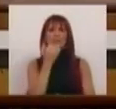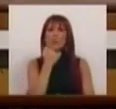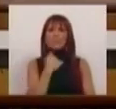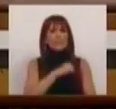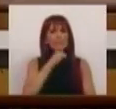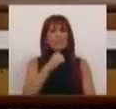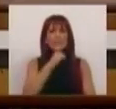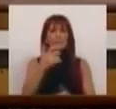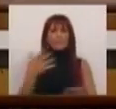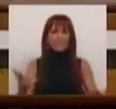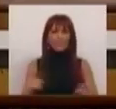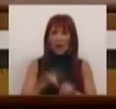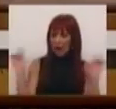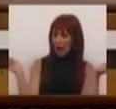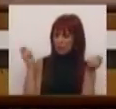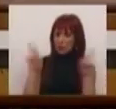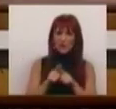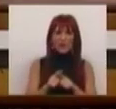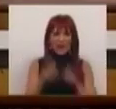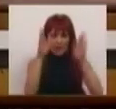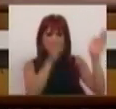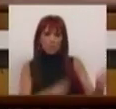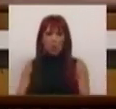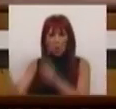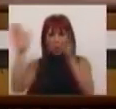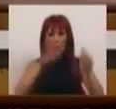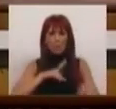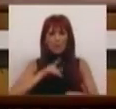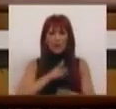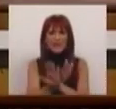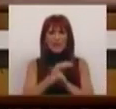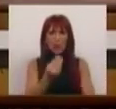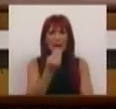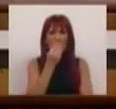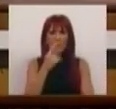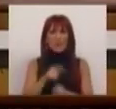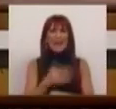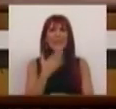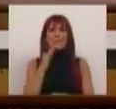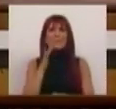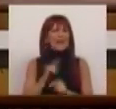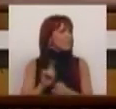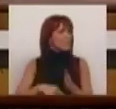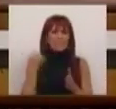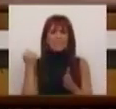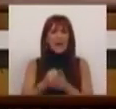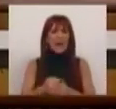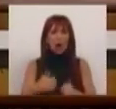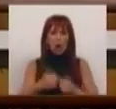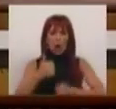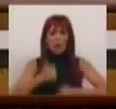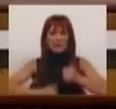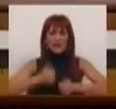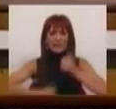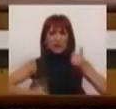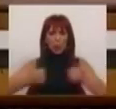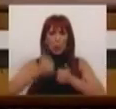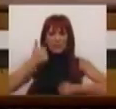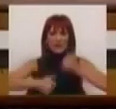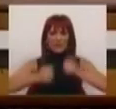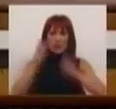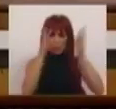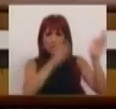satisfatório. A promoção da produção nacional no setor alimentar dependerá sempre da